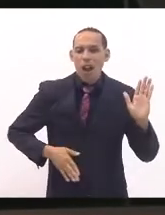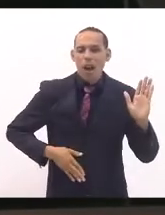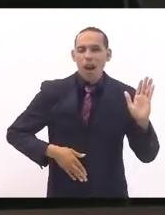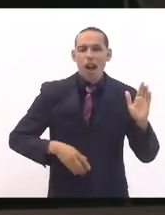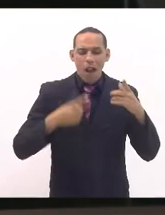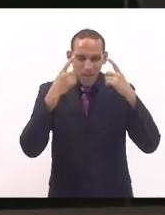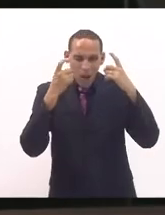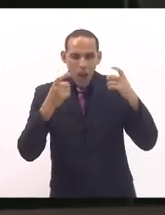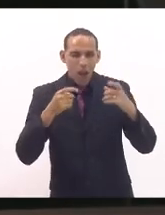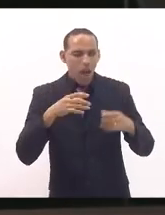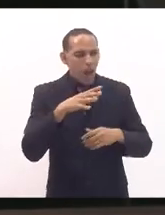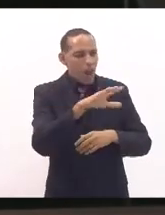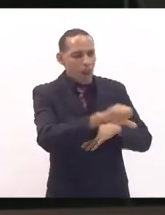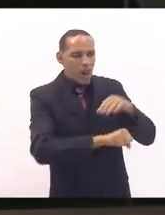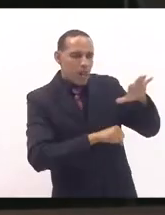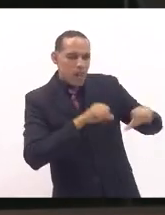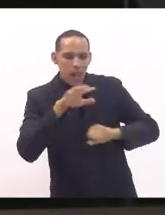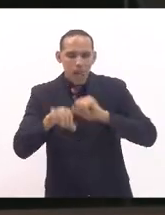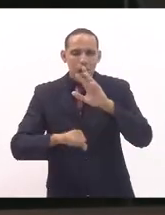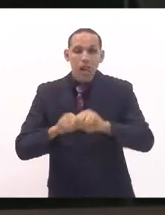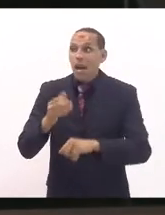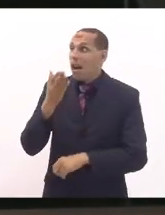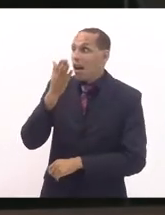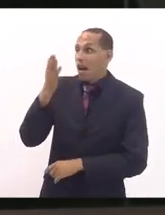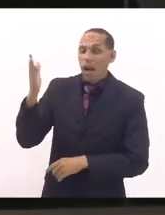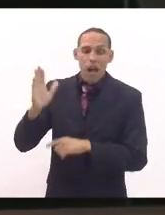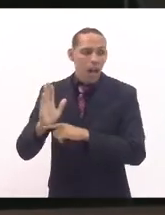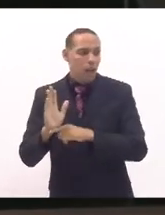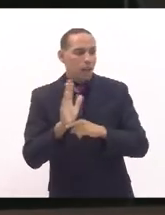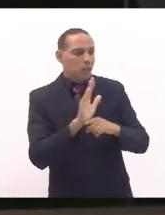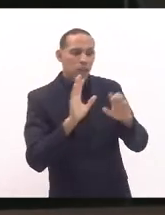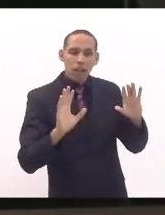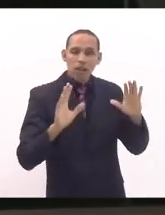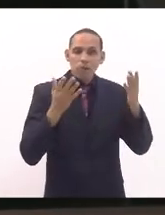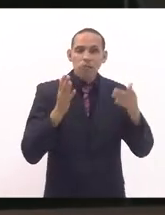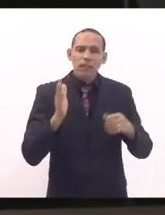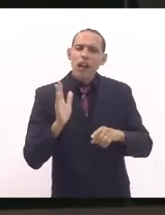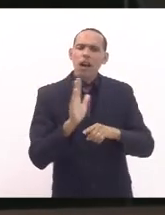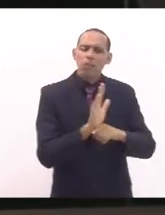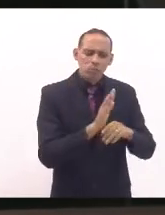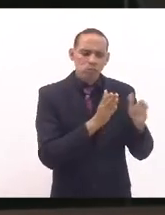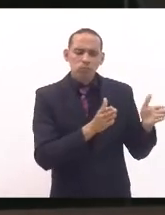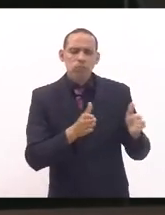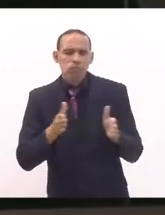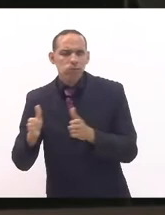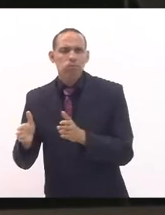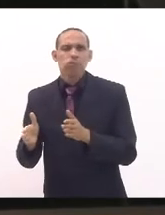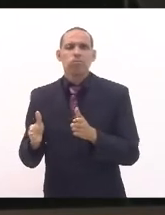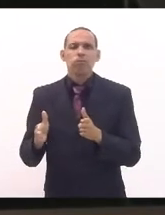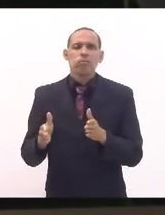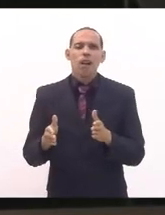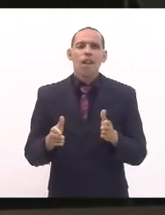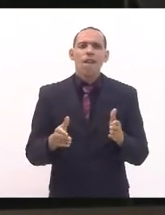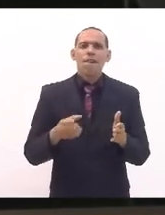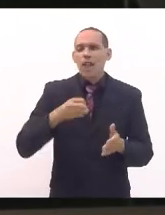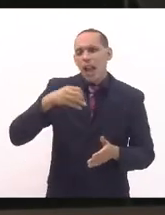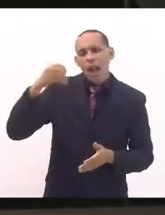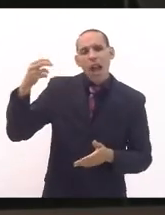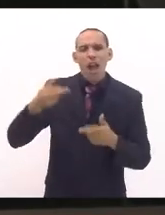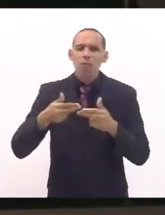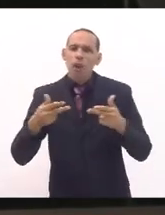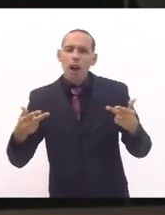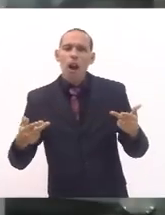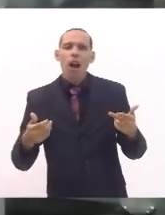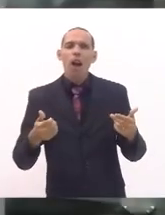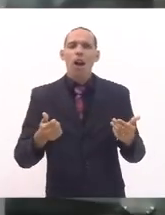dos territórios, e as torcidas vão lá, dá festa, dá sentido, dá organização, a ideia das viagens, a ideia de